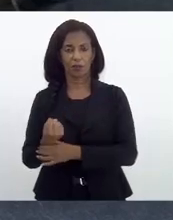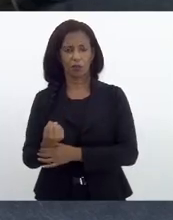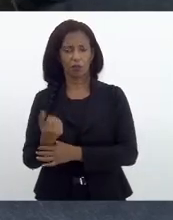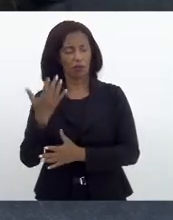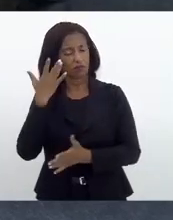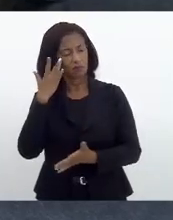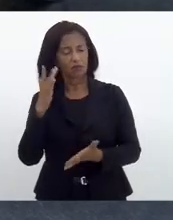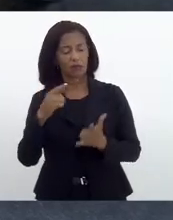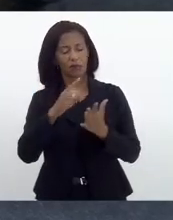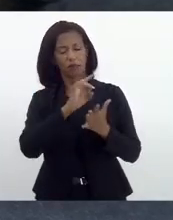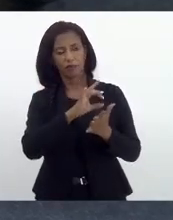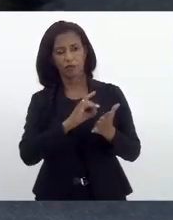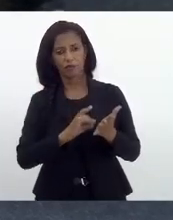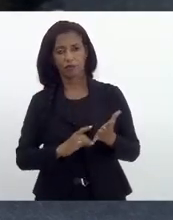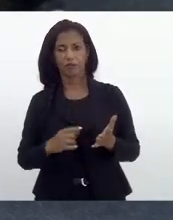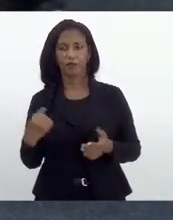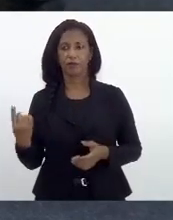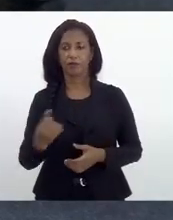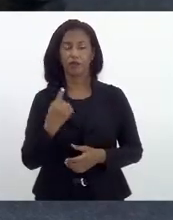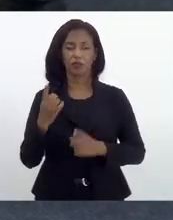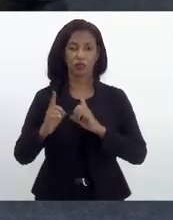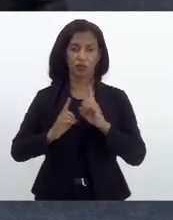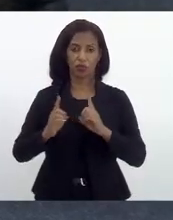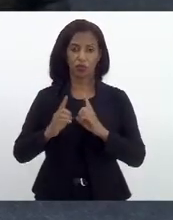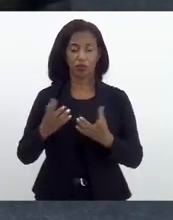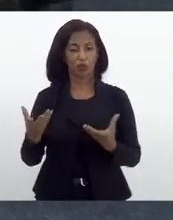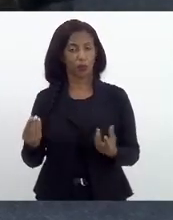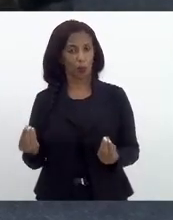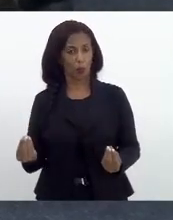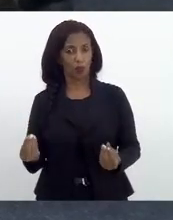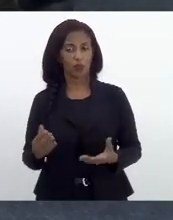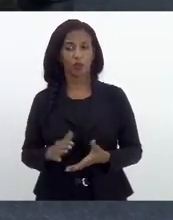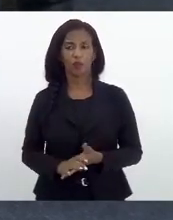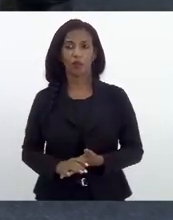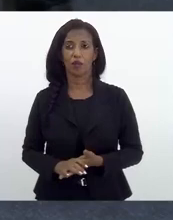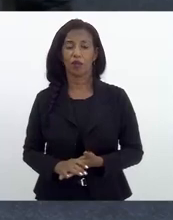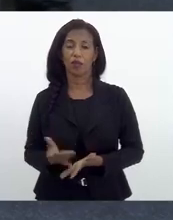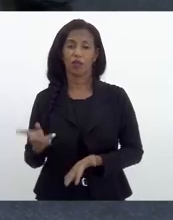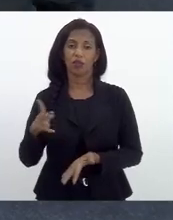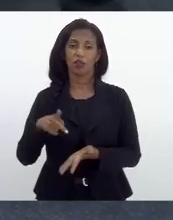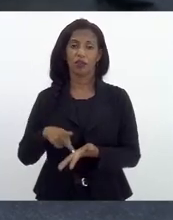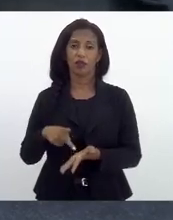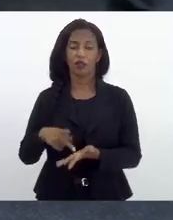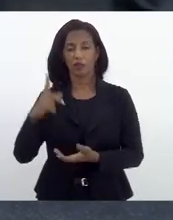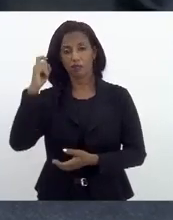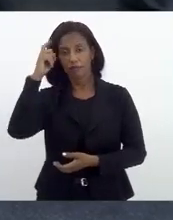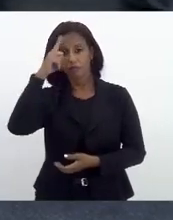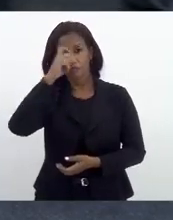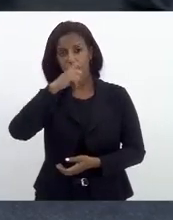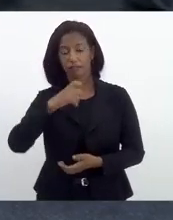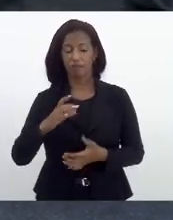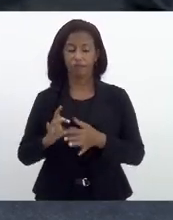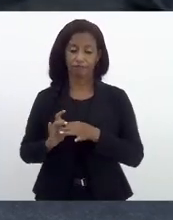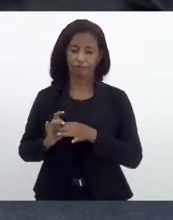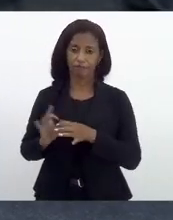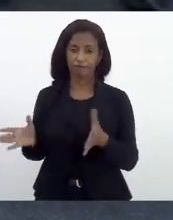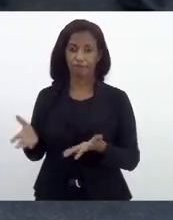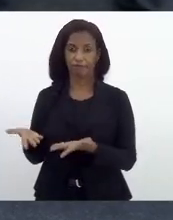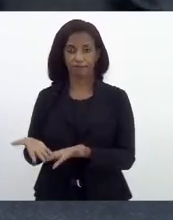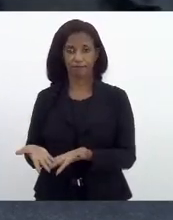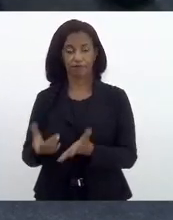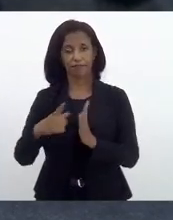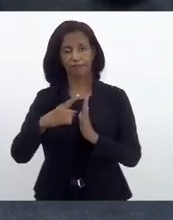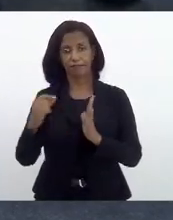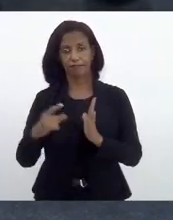acho que esses são elementos que a gente discutiu muito na nossa bancada e que de fato fica muito difícil a gente abrir mão desses